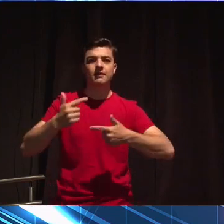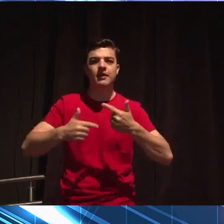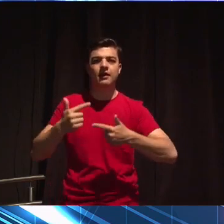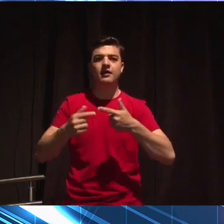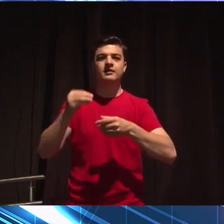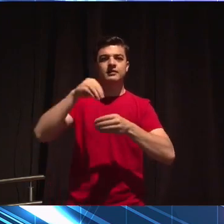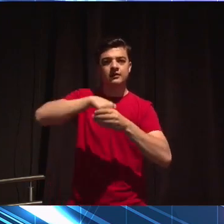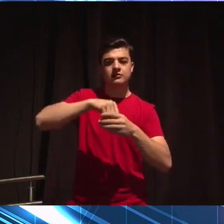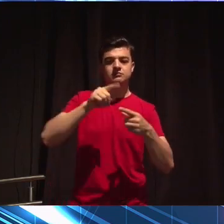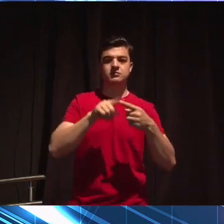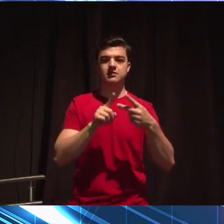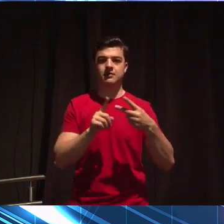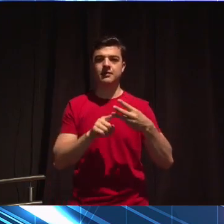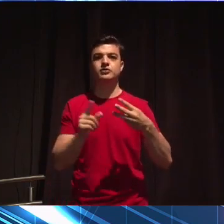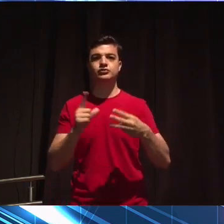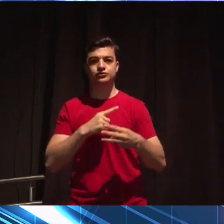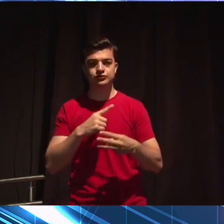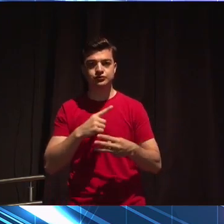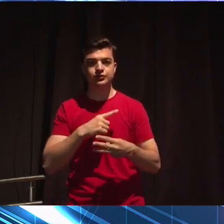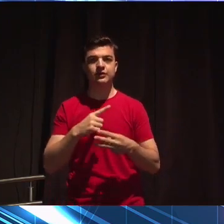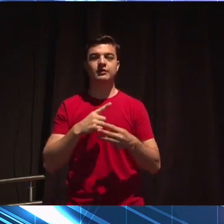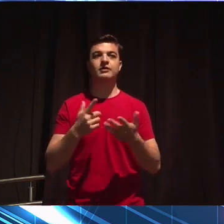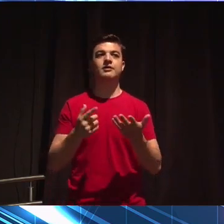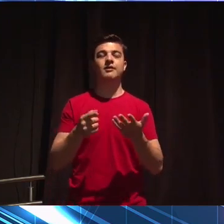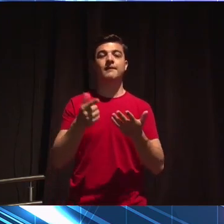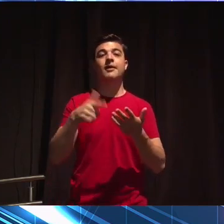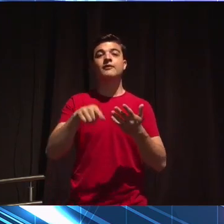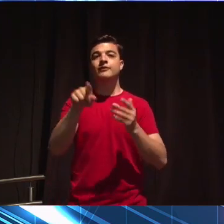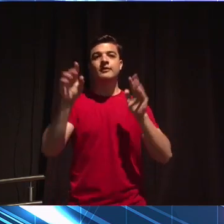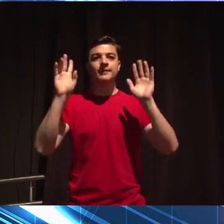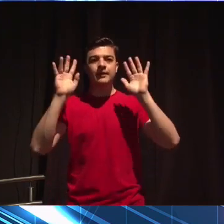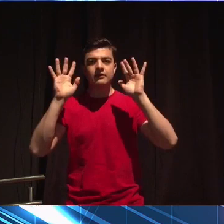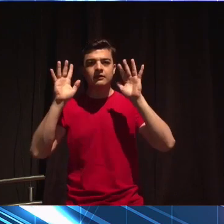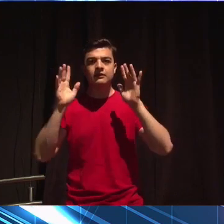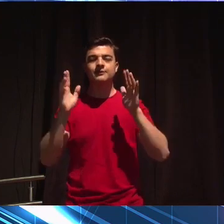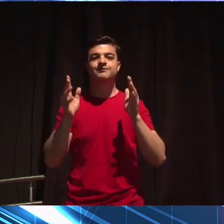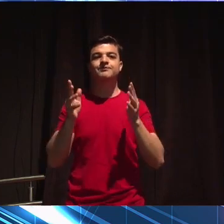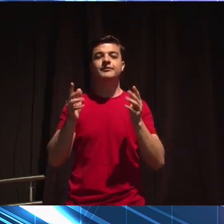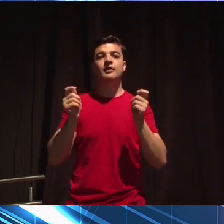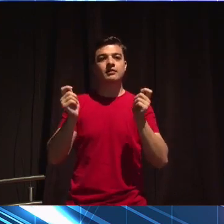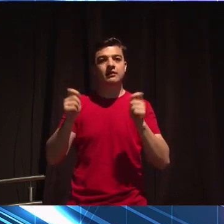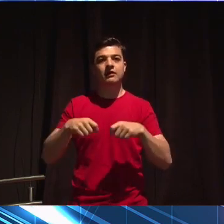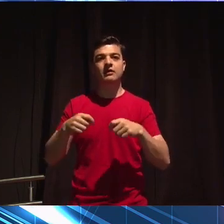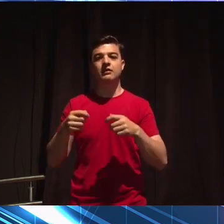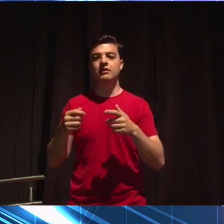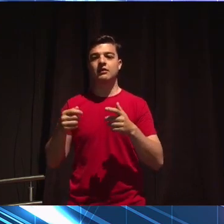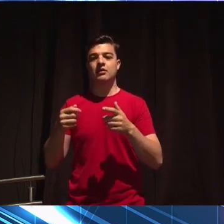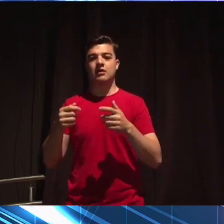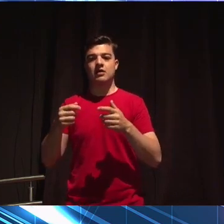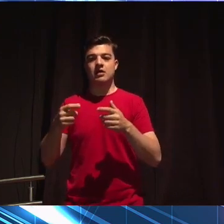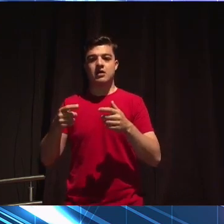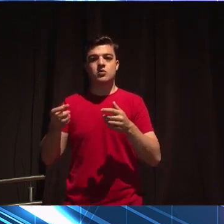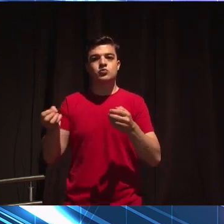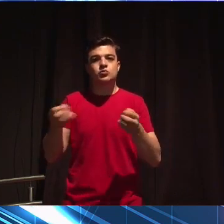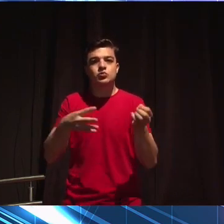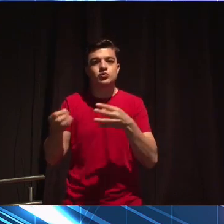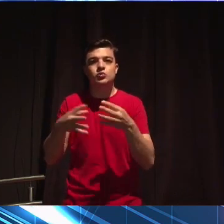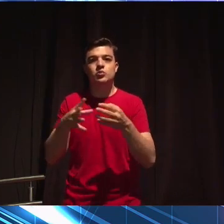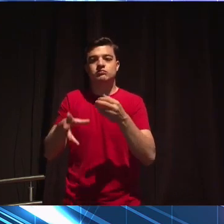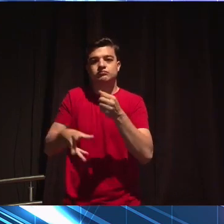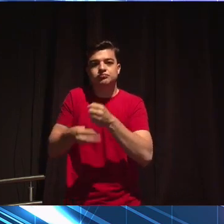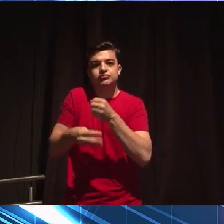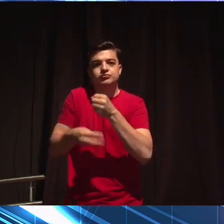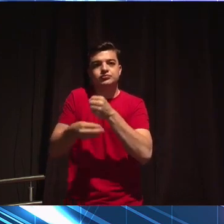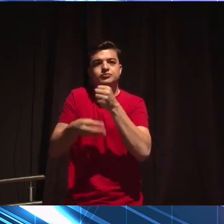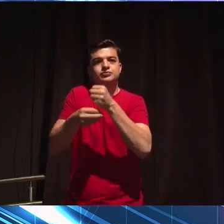novas alternativas para esses negócios. Invariavelmente, o caminho passa por você pensar quais são as alternativas que você tem para acrescentar processamento,